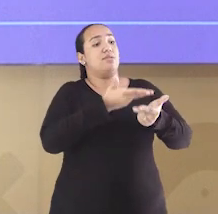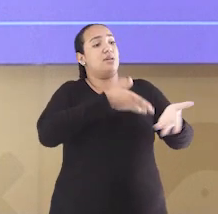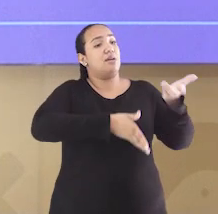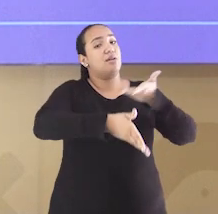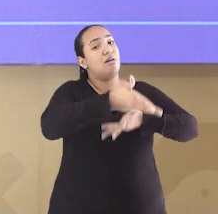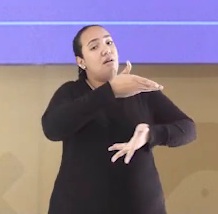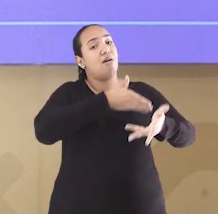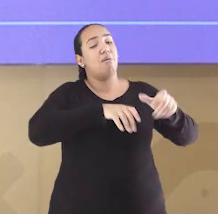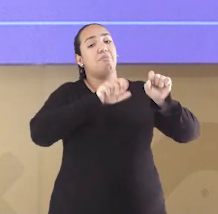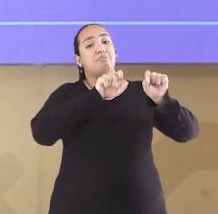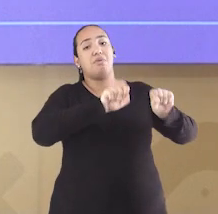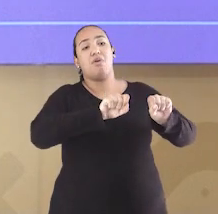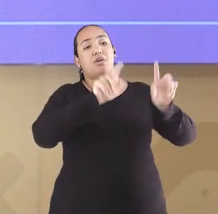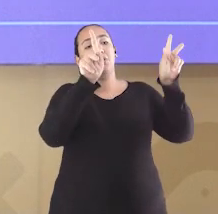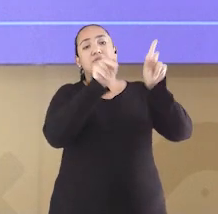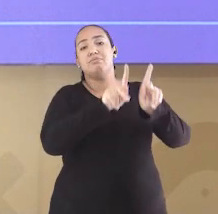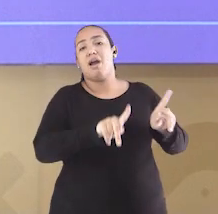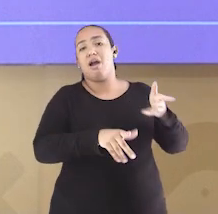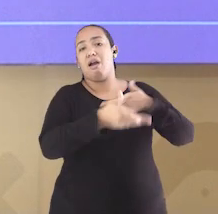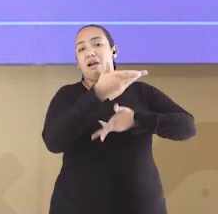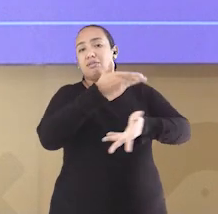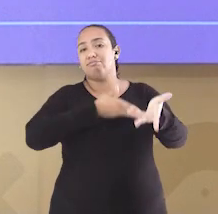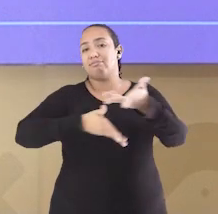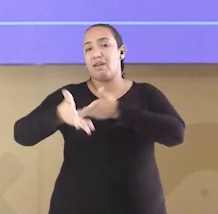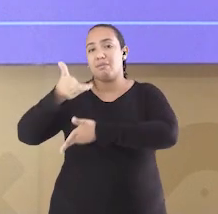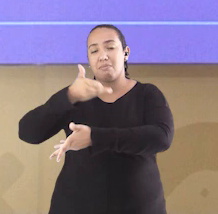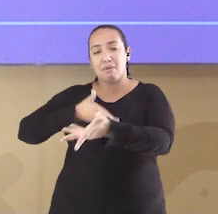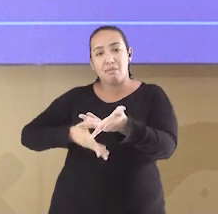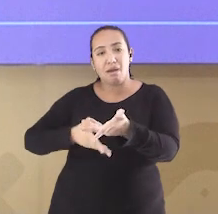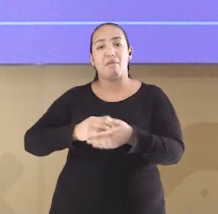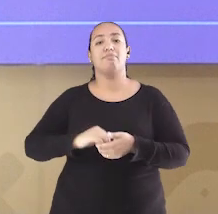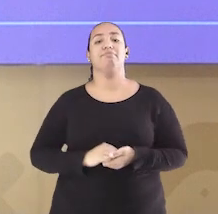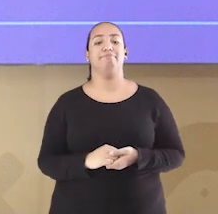a convivência e para a harmonia entre as pessoas.